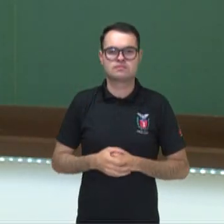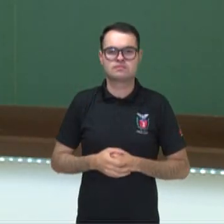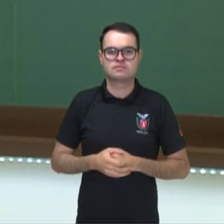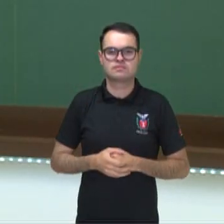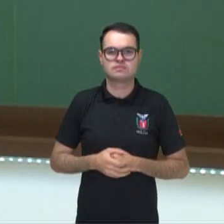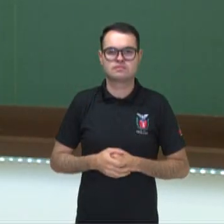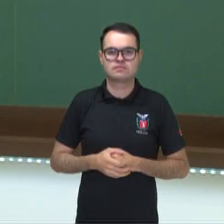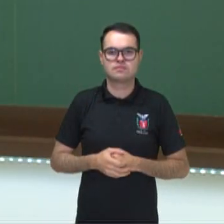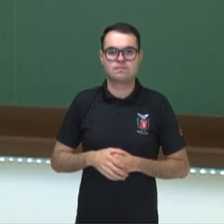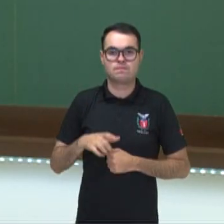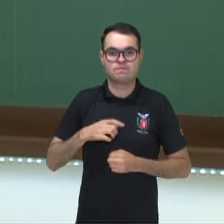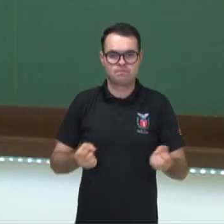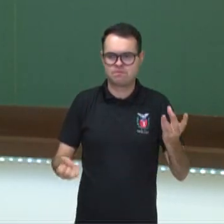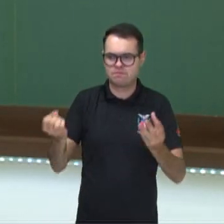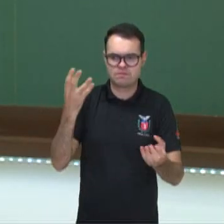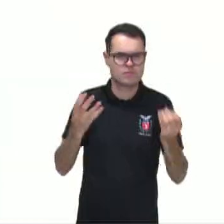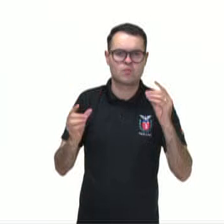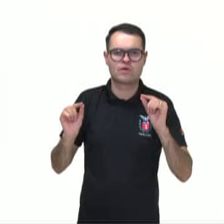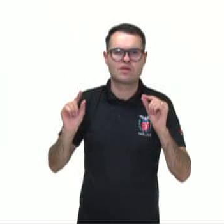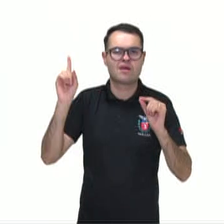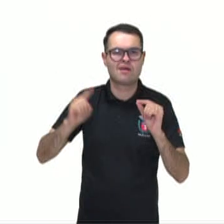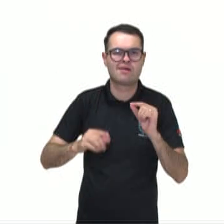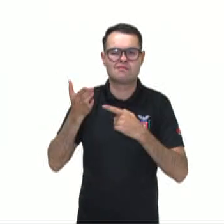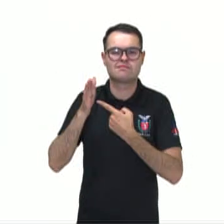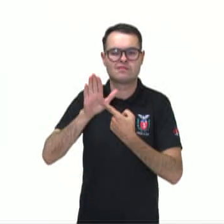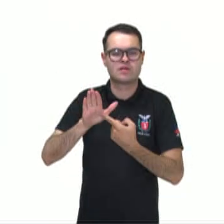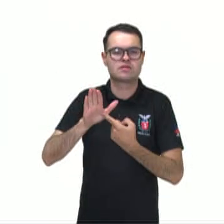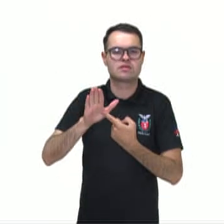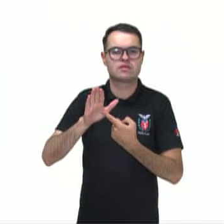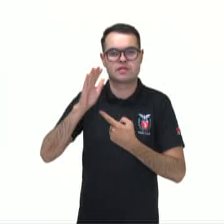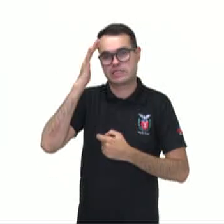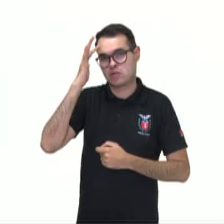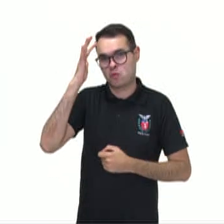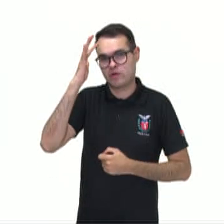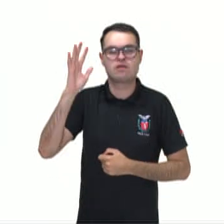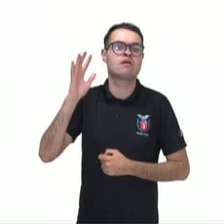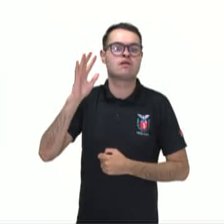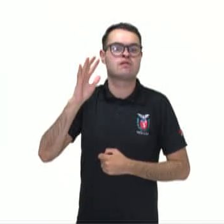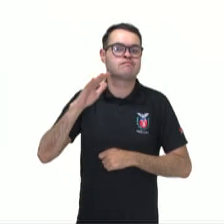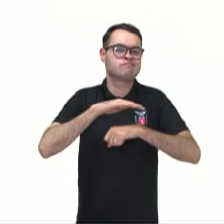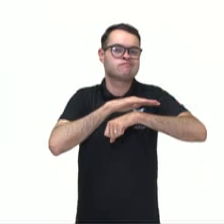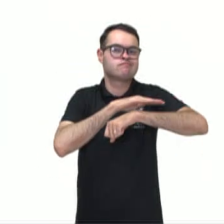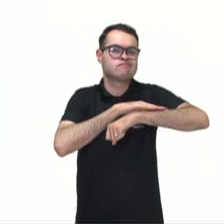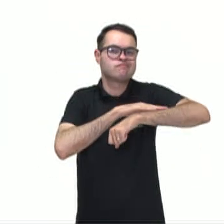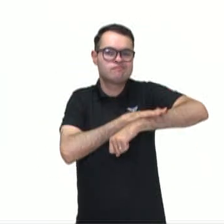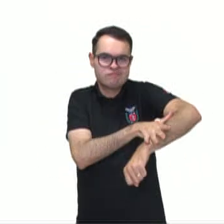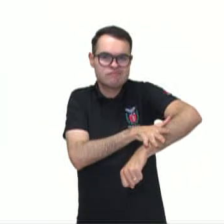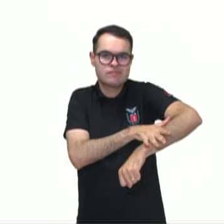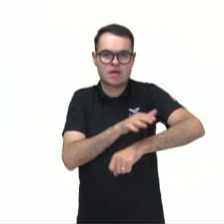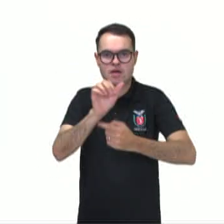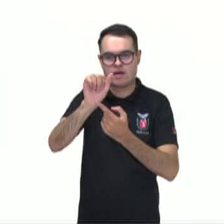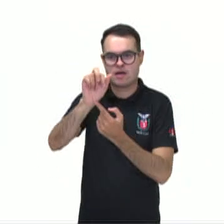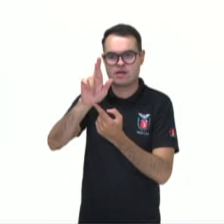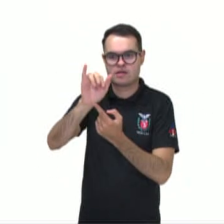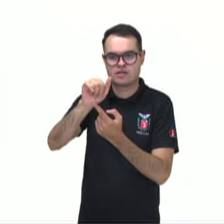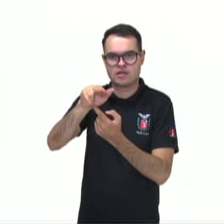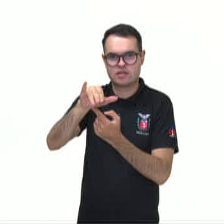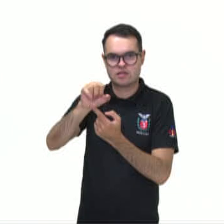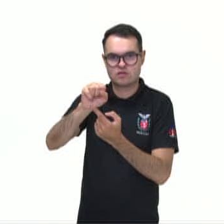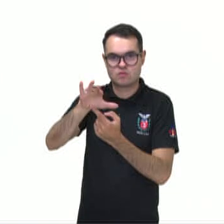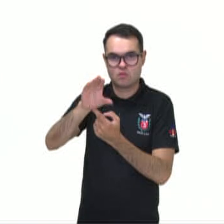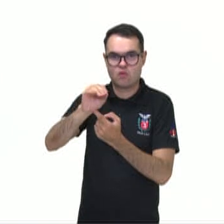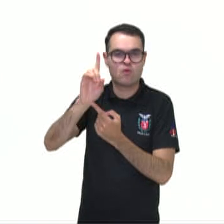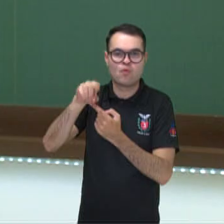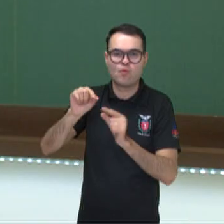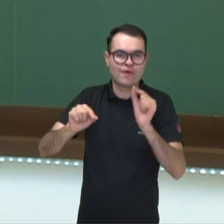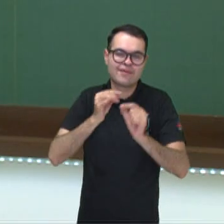Manifestações de teorias racistas. Temos aqui alguns modelos de manifestações de teorias racistas. O arianismo, por exemplo, muito